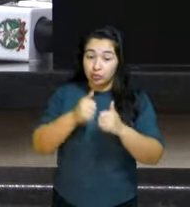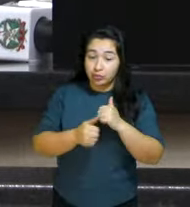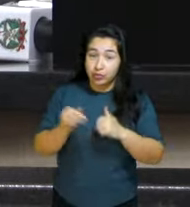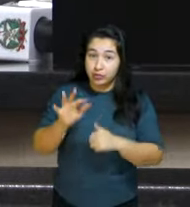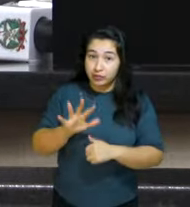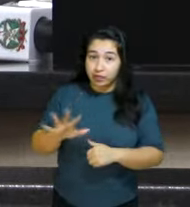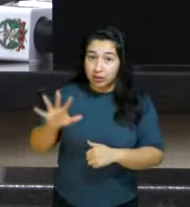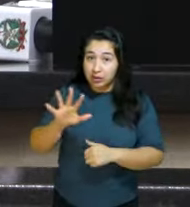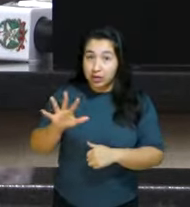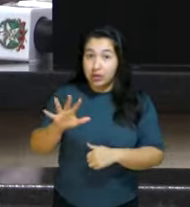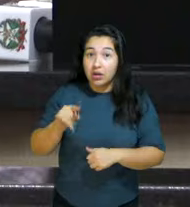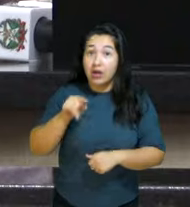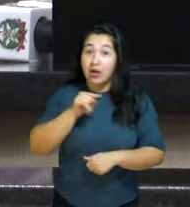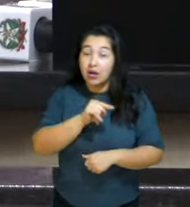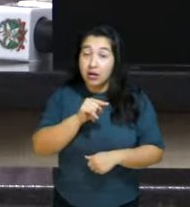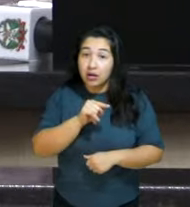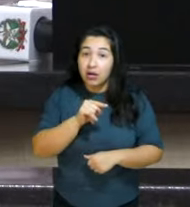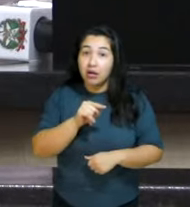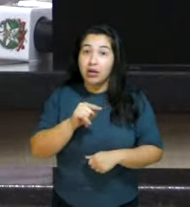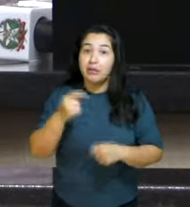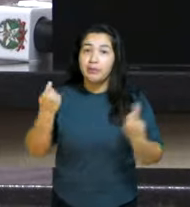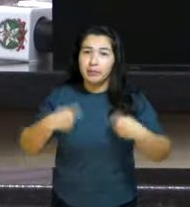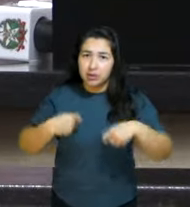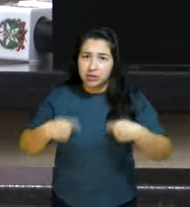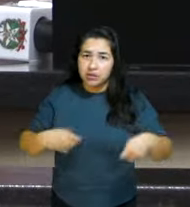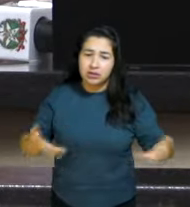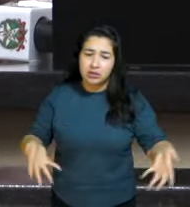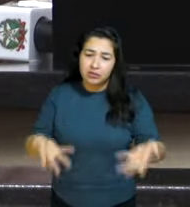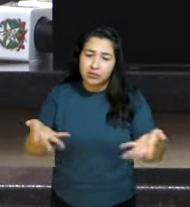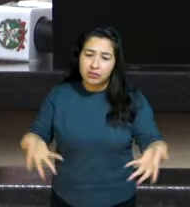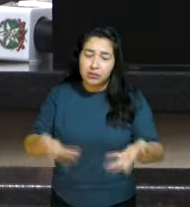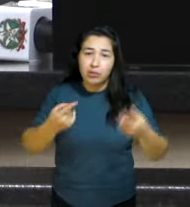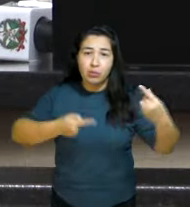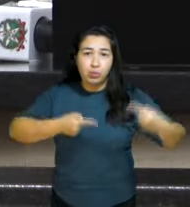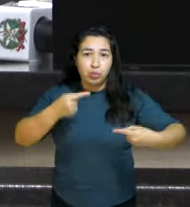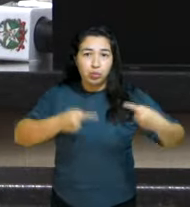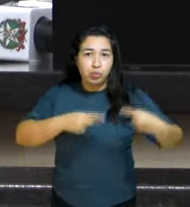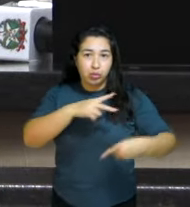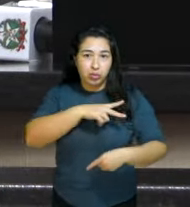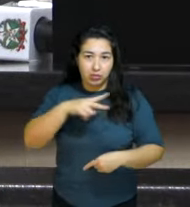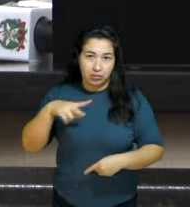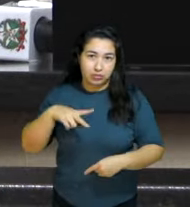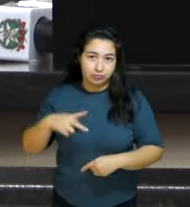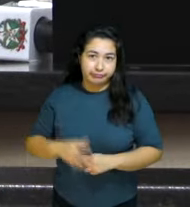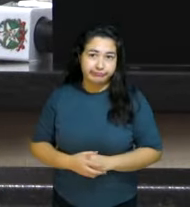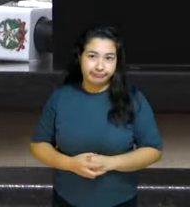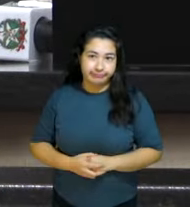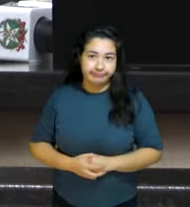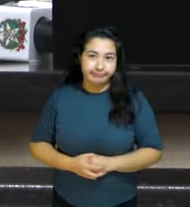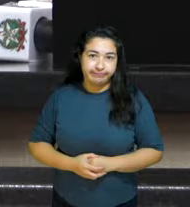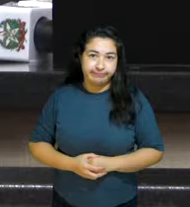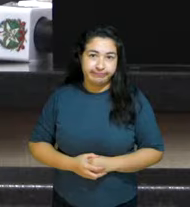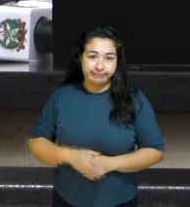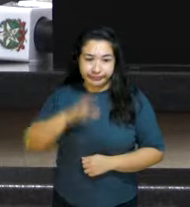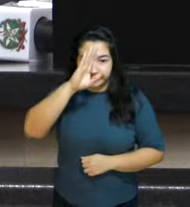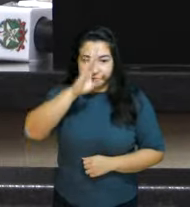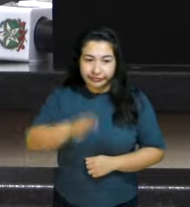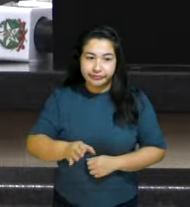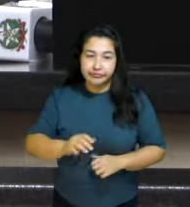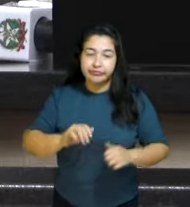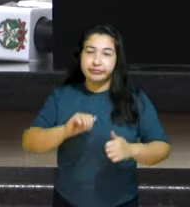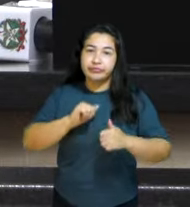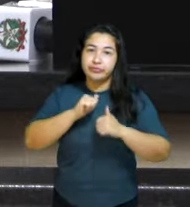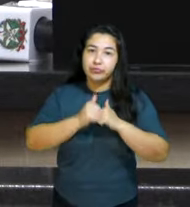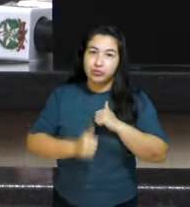acima de tudo, incentivar uma política pública relacionada diretamente ao esporte